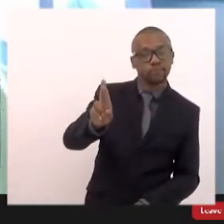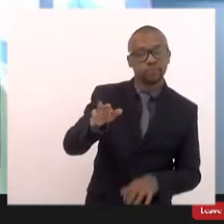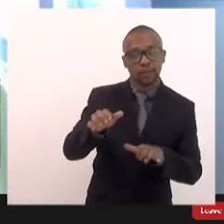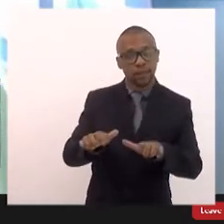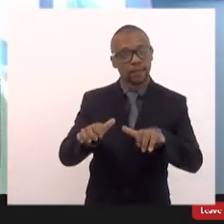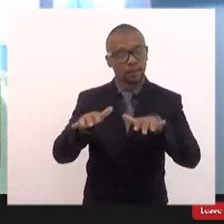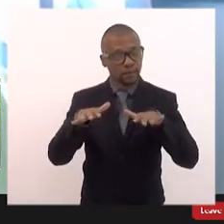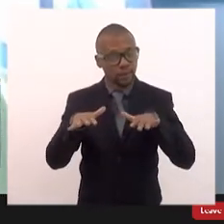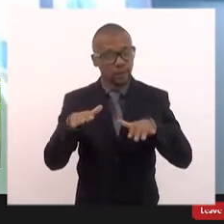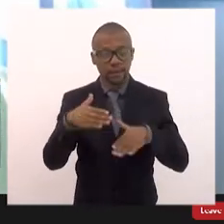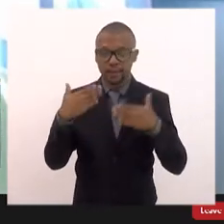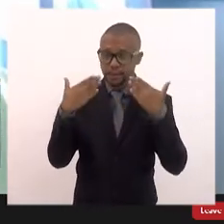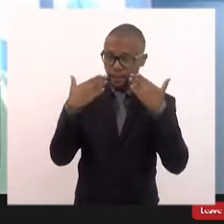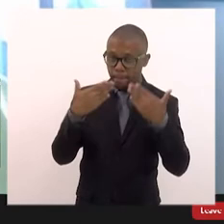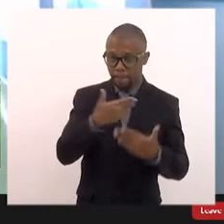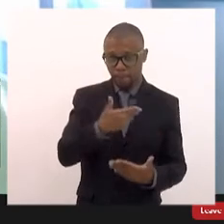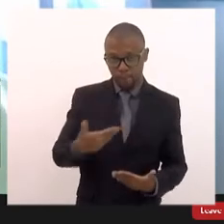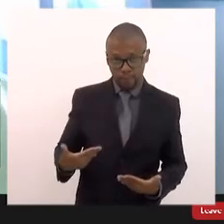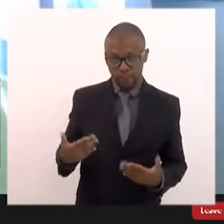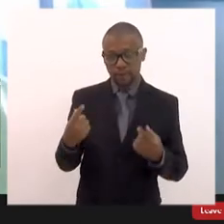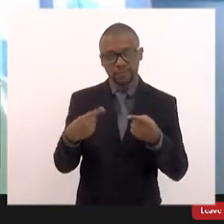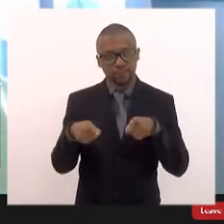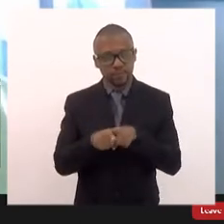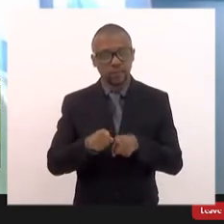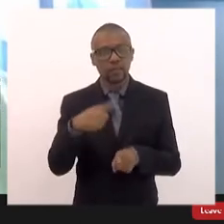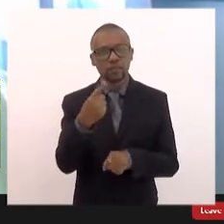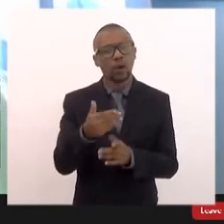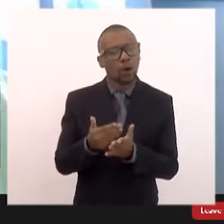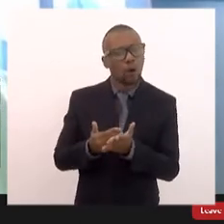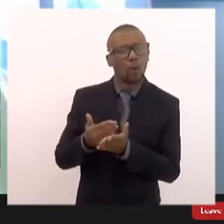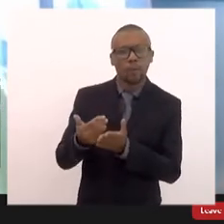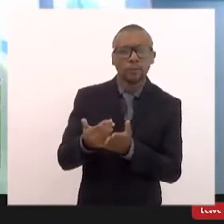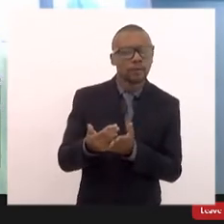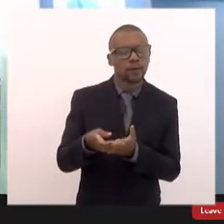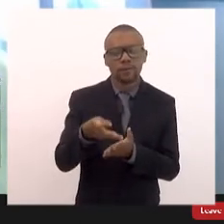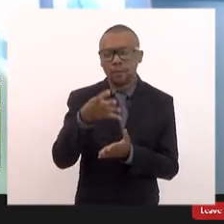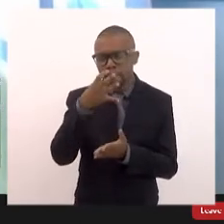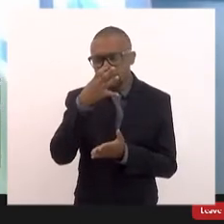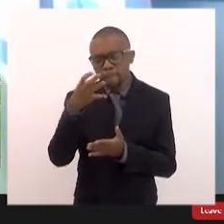conjunta, é que nós comecemos por ouvir